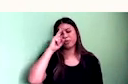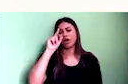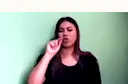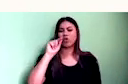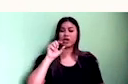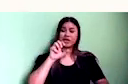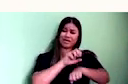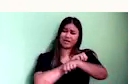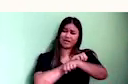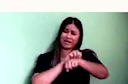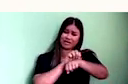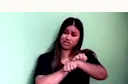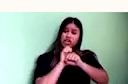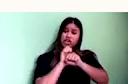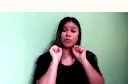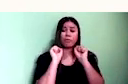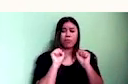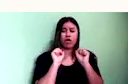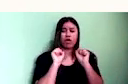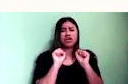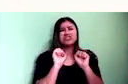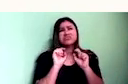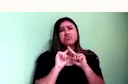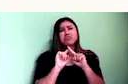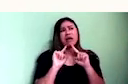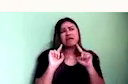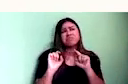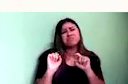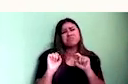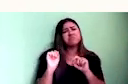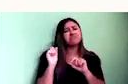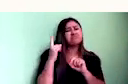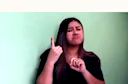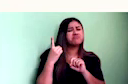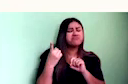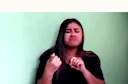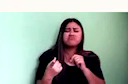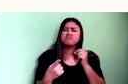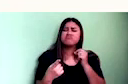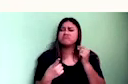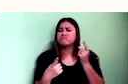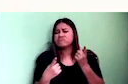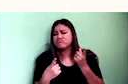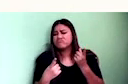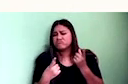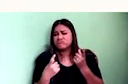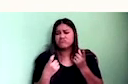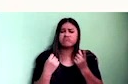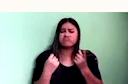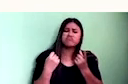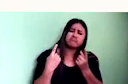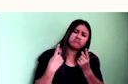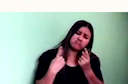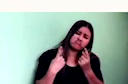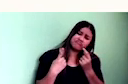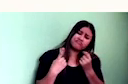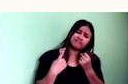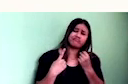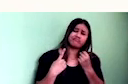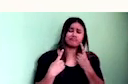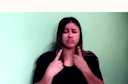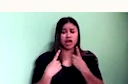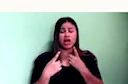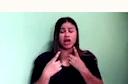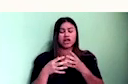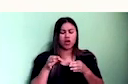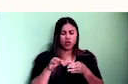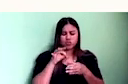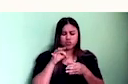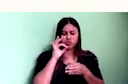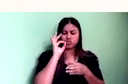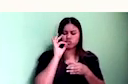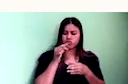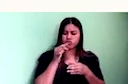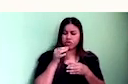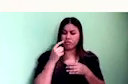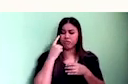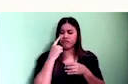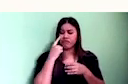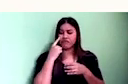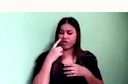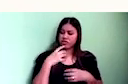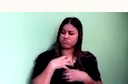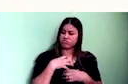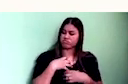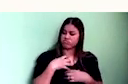raras na camomila, tá? Então toma, sempre falo de qualquer chá, toma uma xícara, 2 no dia, vê como se sente. Não sentiu nada,